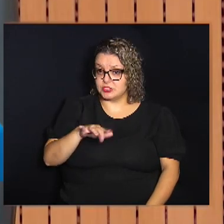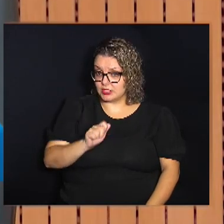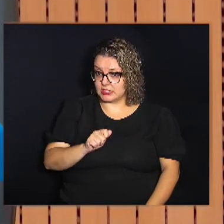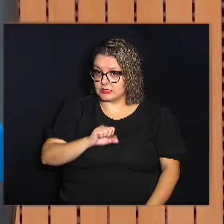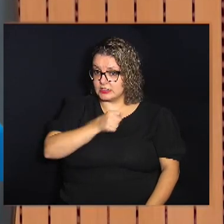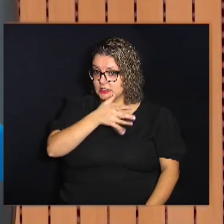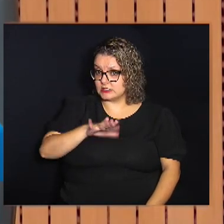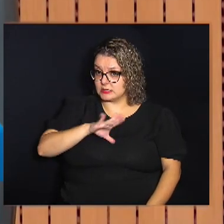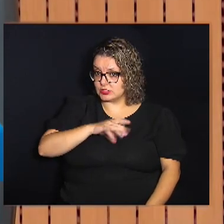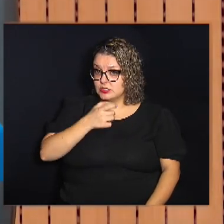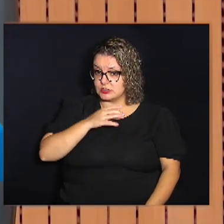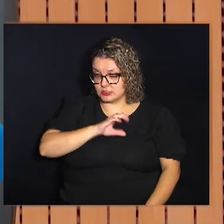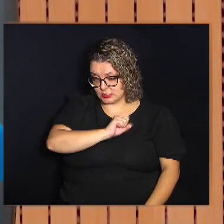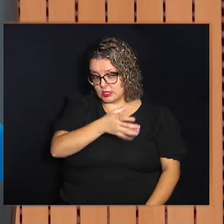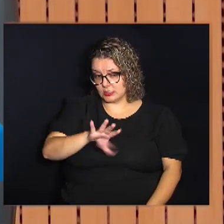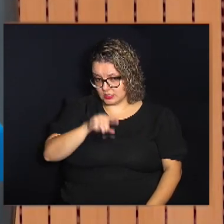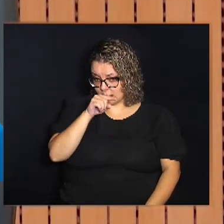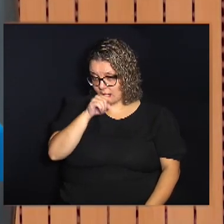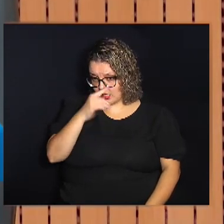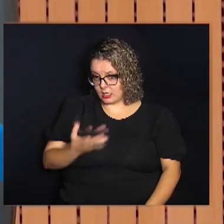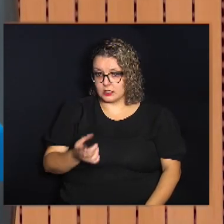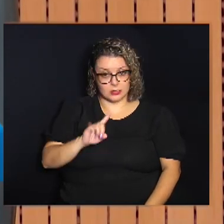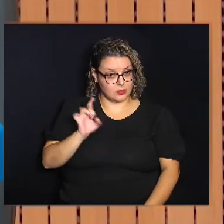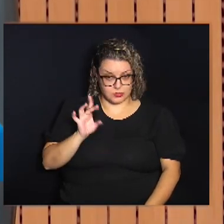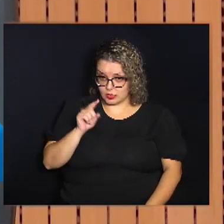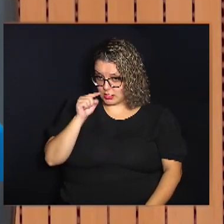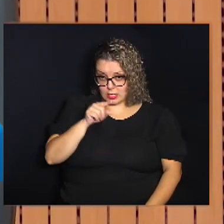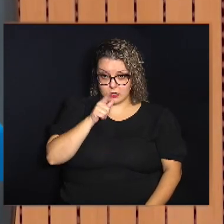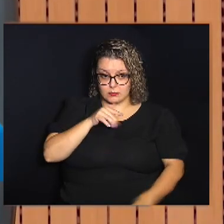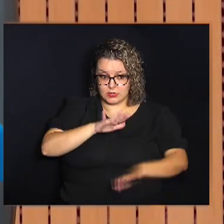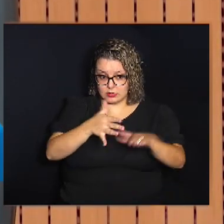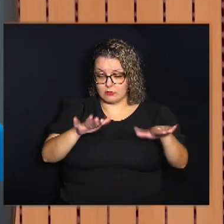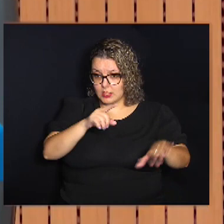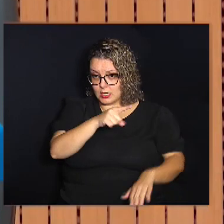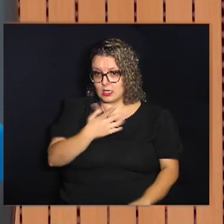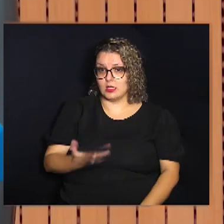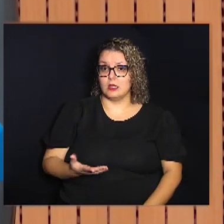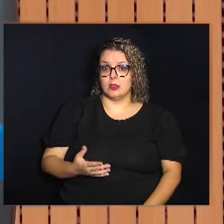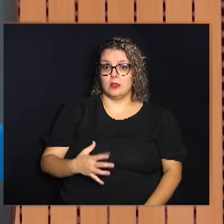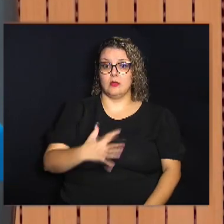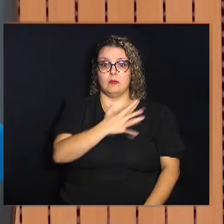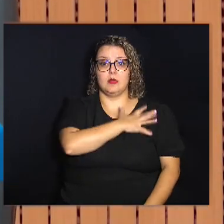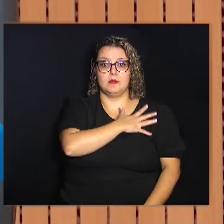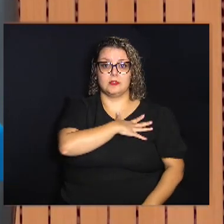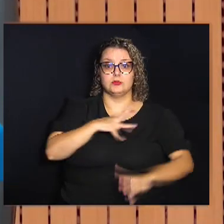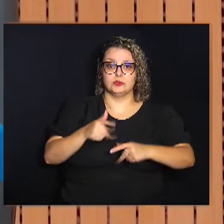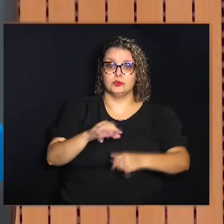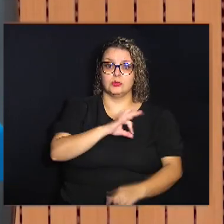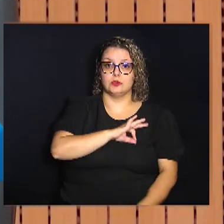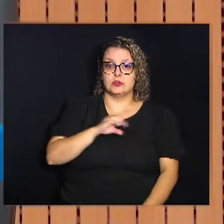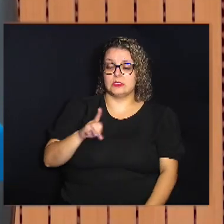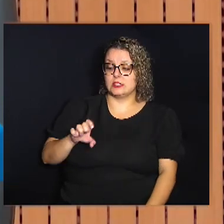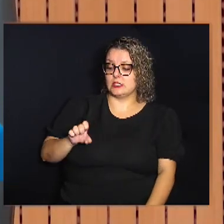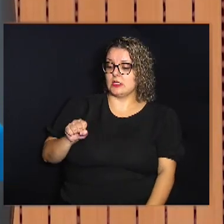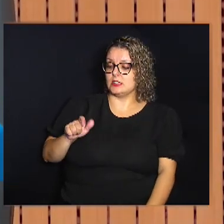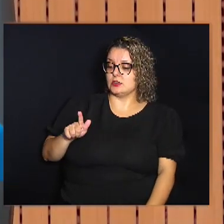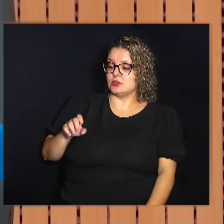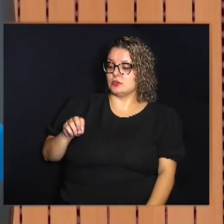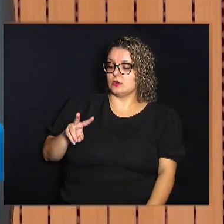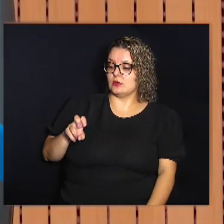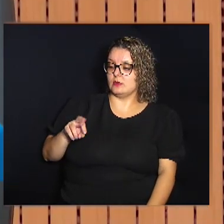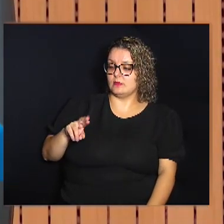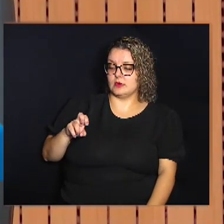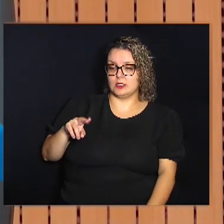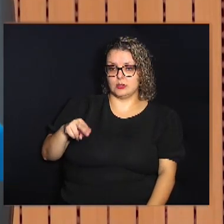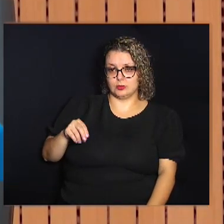só lá, tem sido um processo de militarização das polícias, né, com esse desgoverno estadual que está